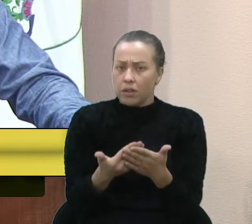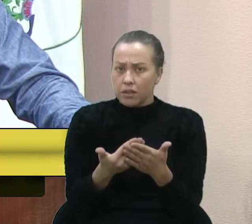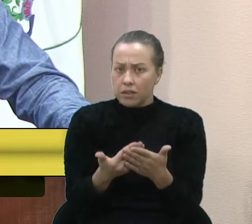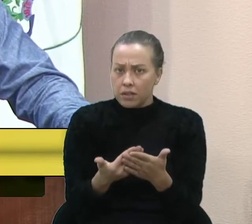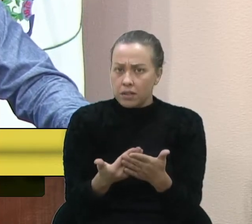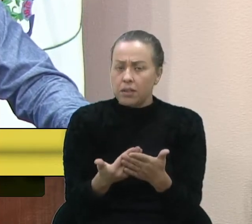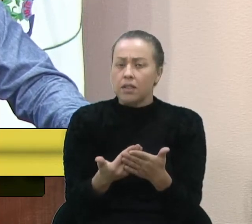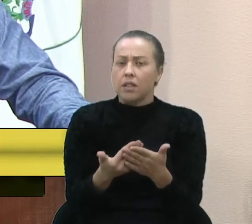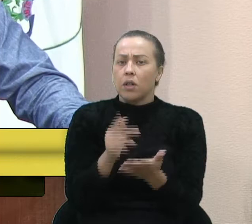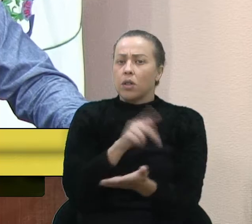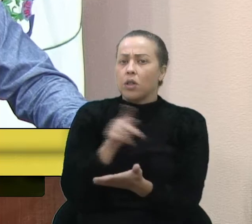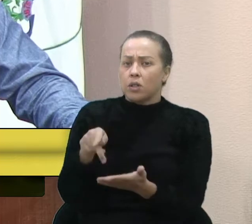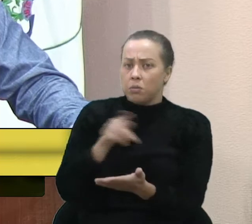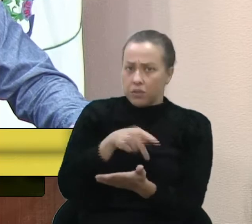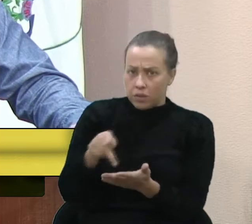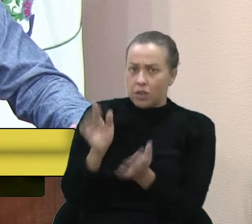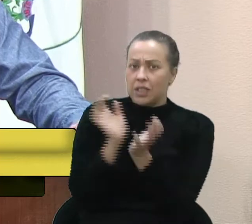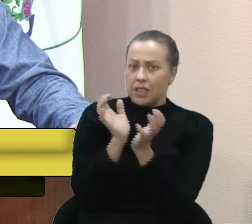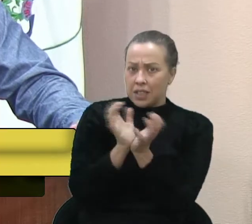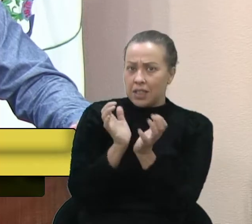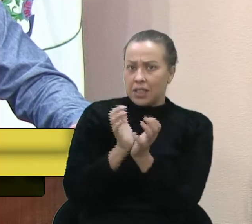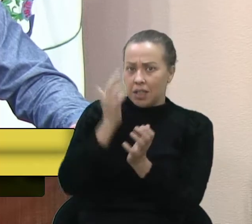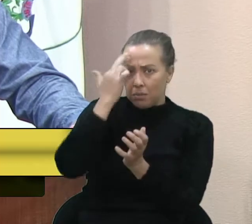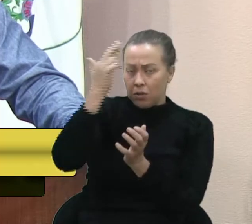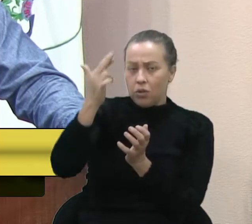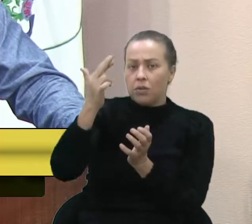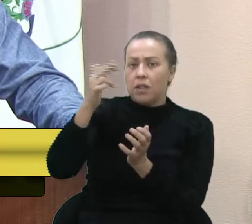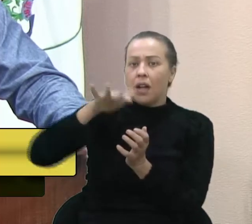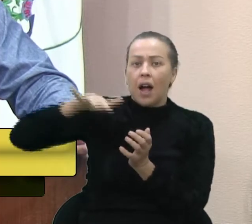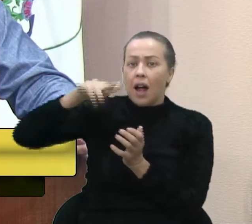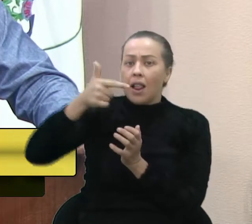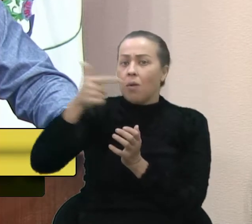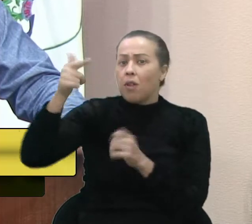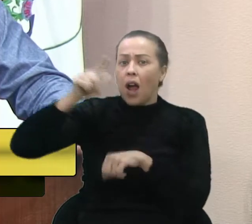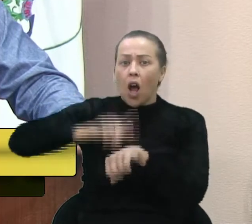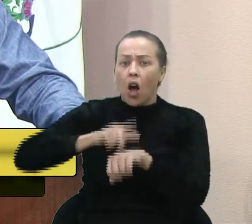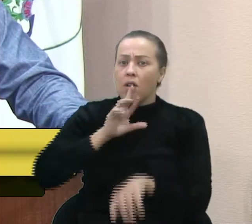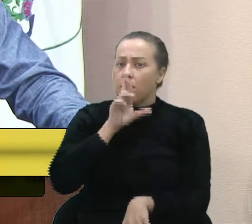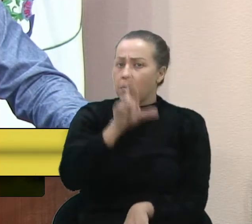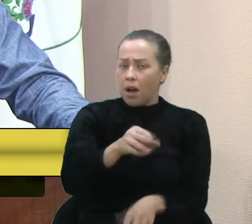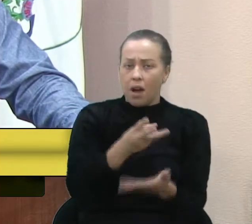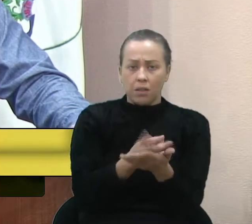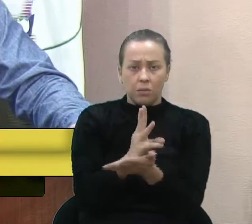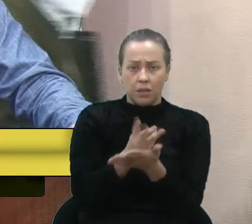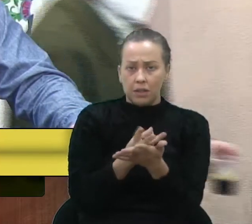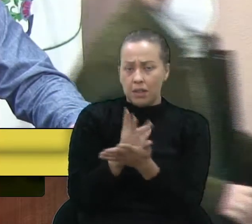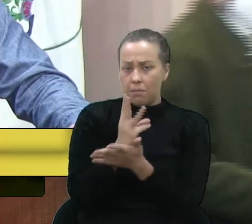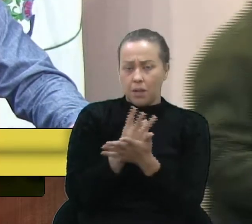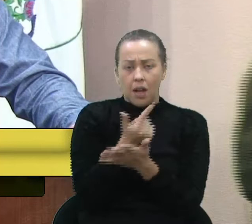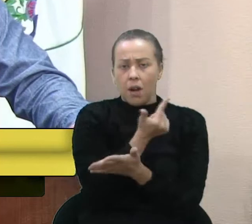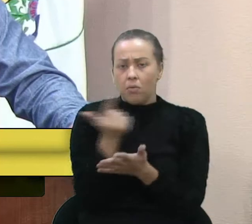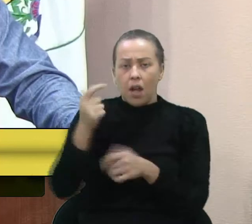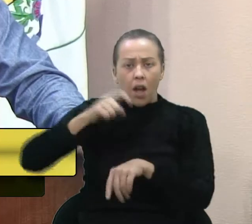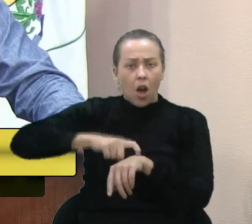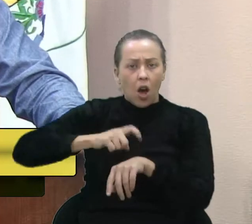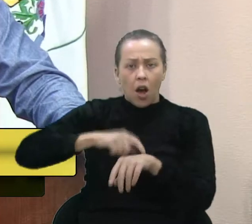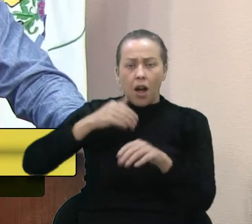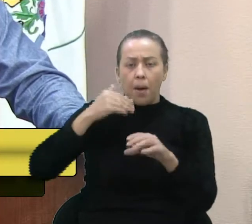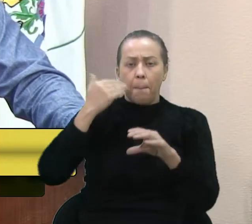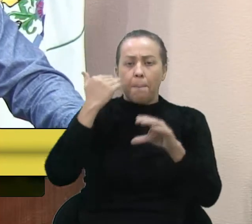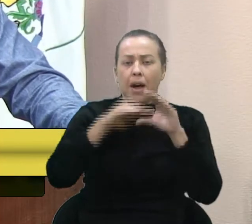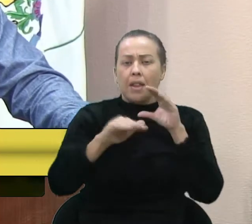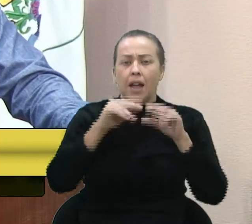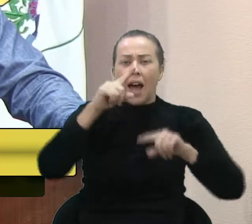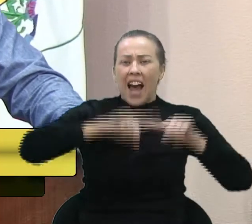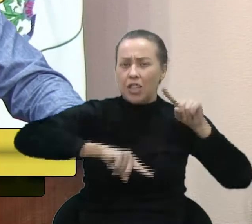os professores, as equipes diretivas não têm hora para responder o WhatsApp, não tem hora para mandar atividade